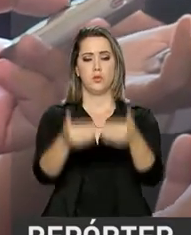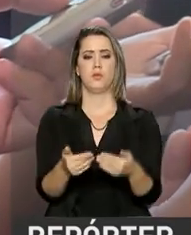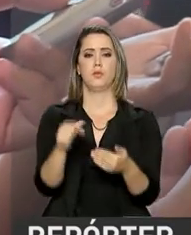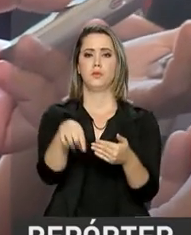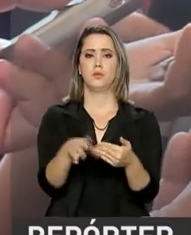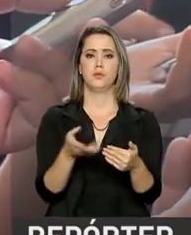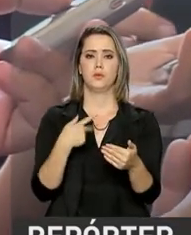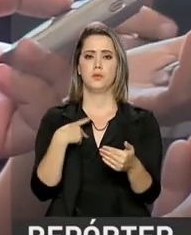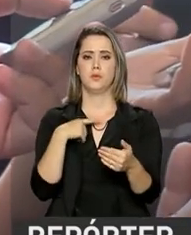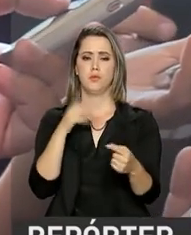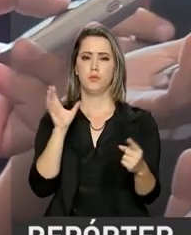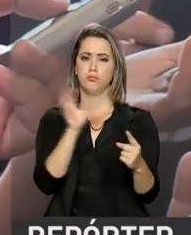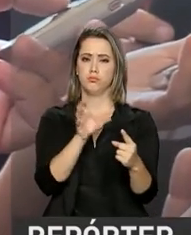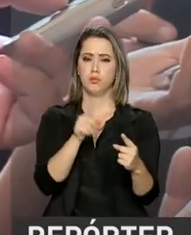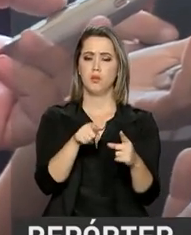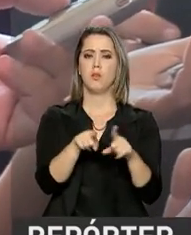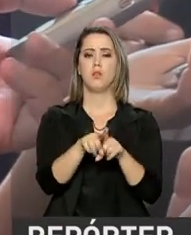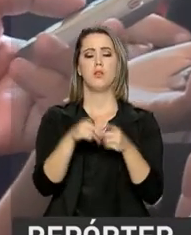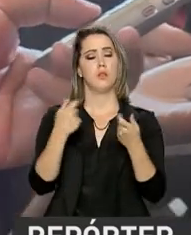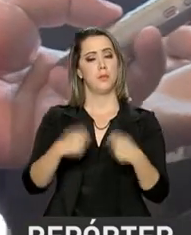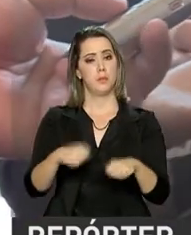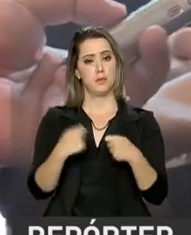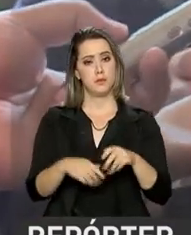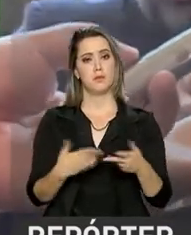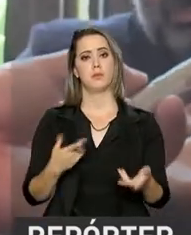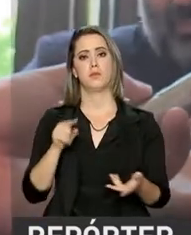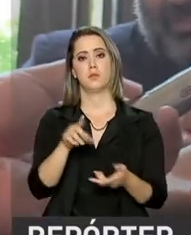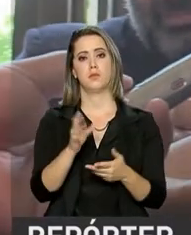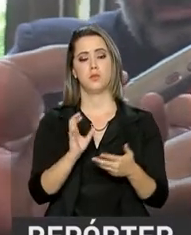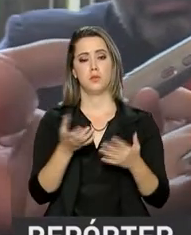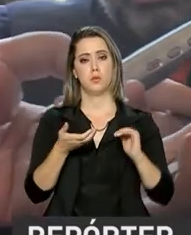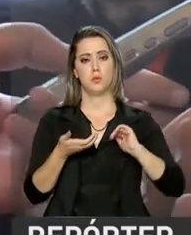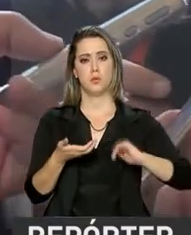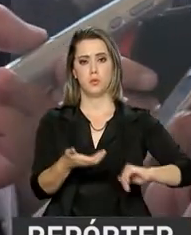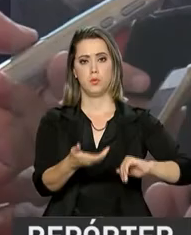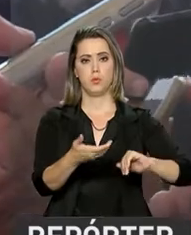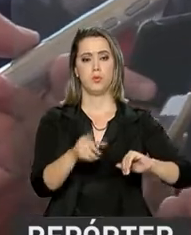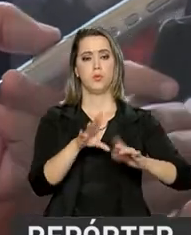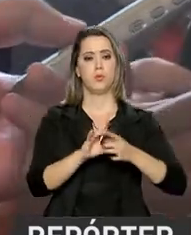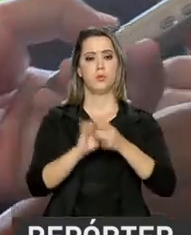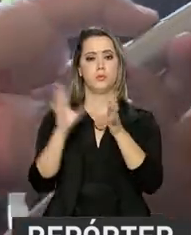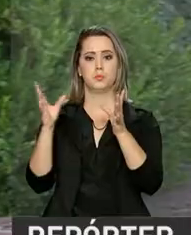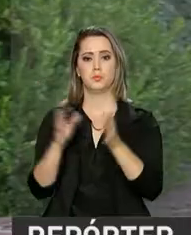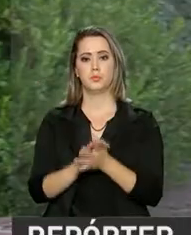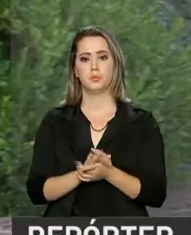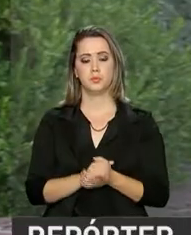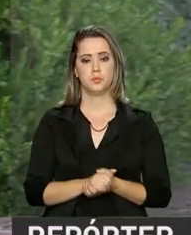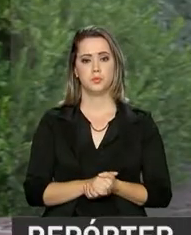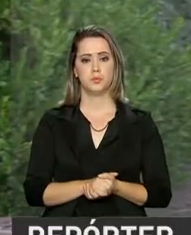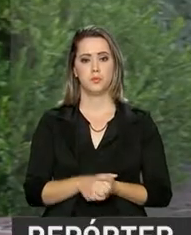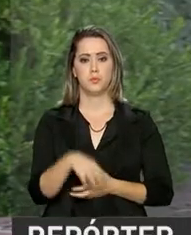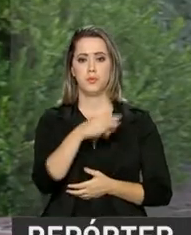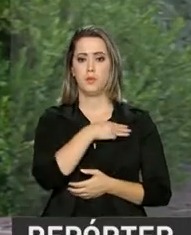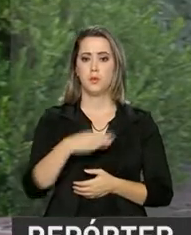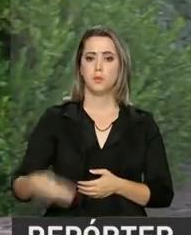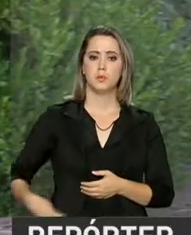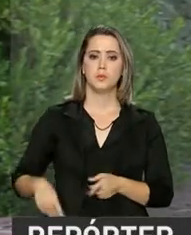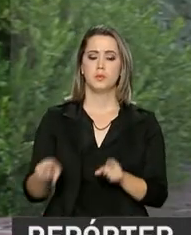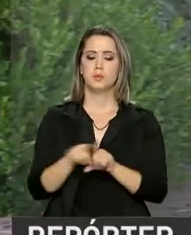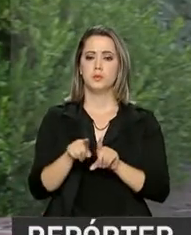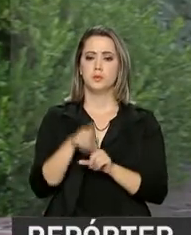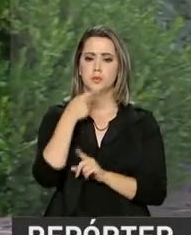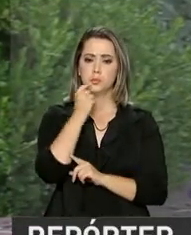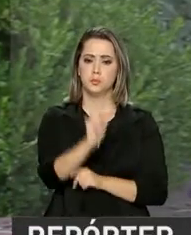às acusações correspondentes o congresso e senado atuando com independência o ministro aloysio nunes também